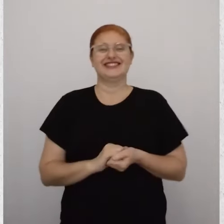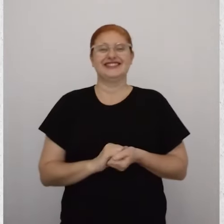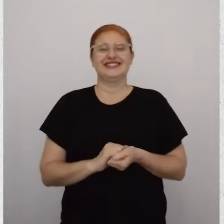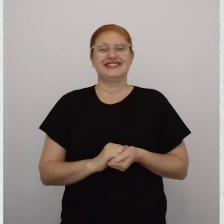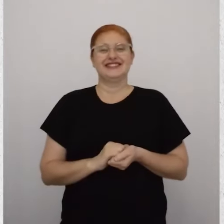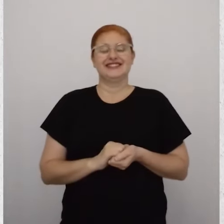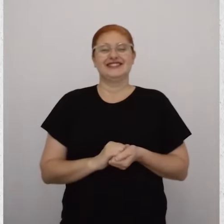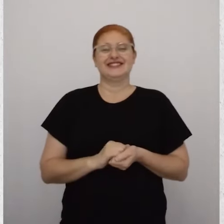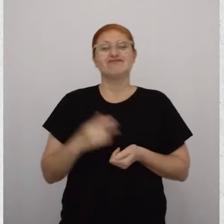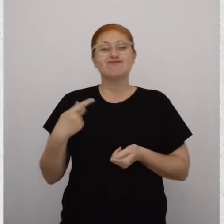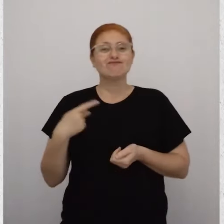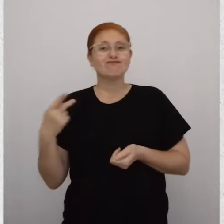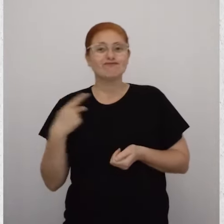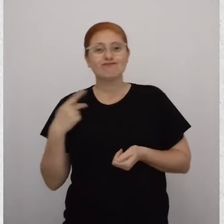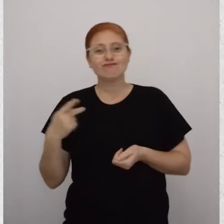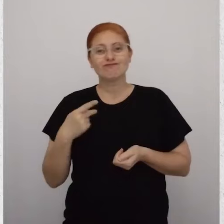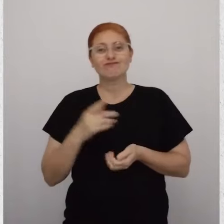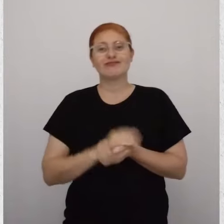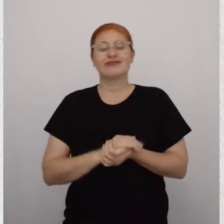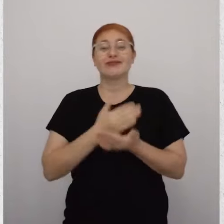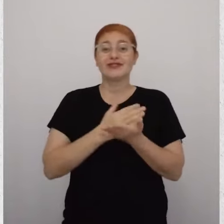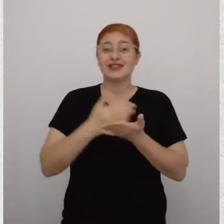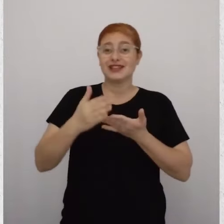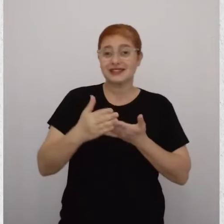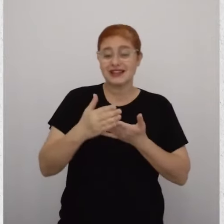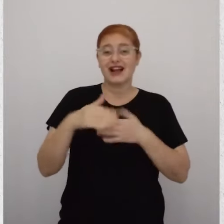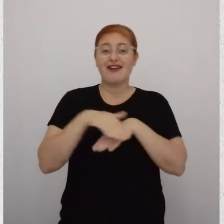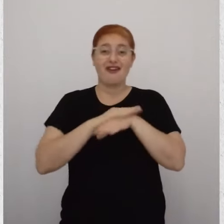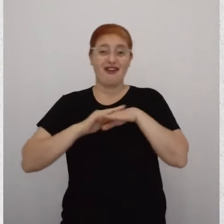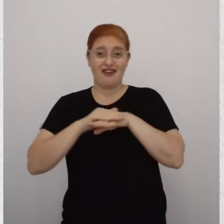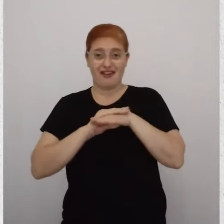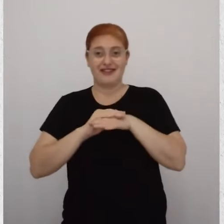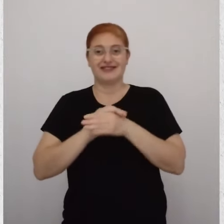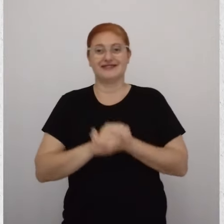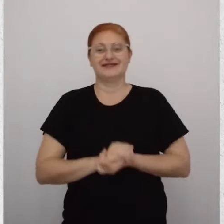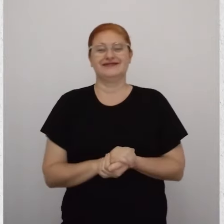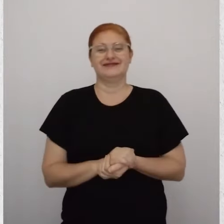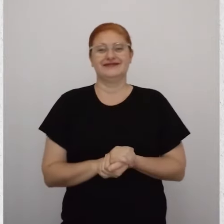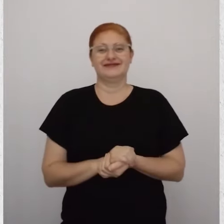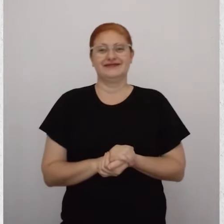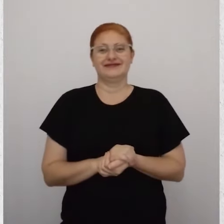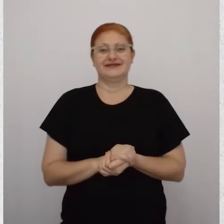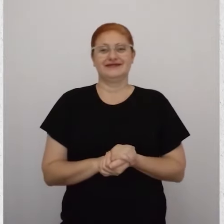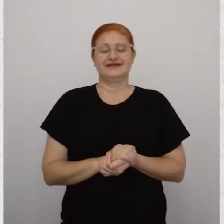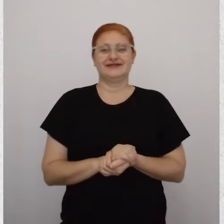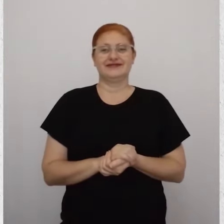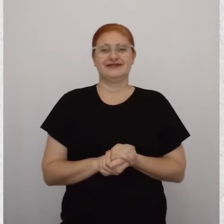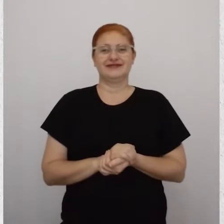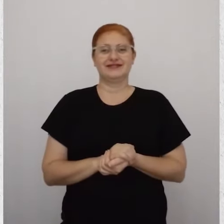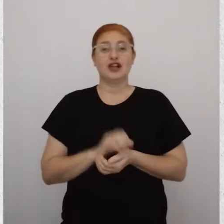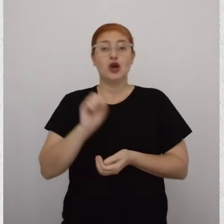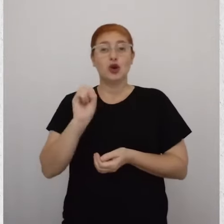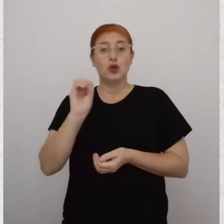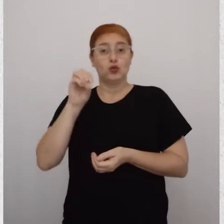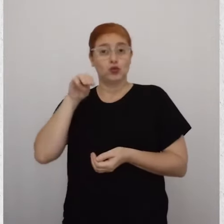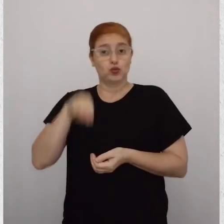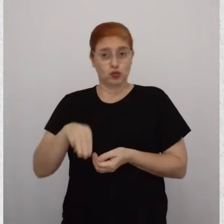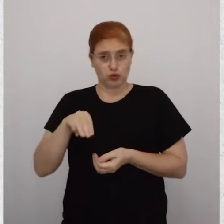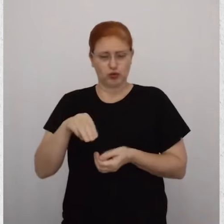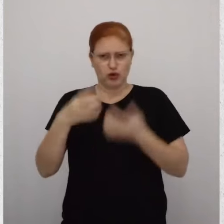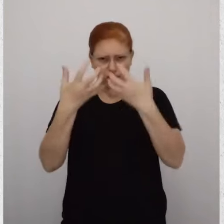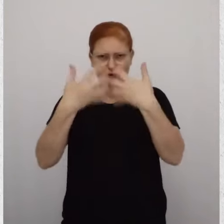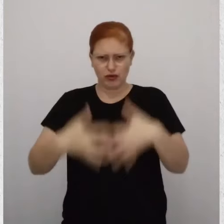para a gente poder ir começando a conversar. O áudio está funcionando bem para